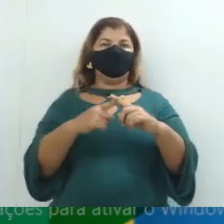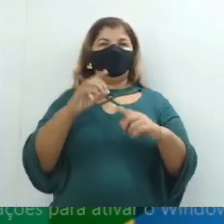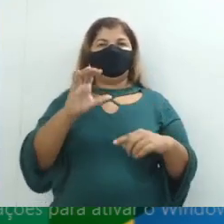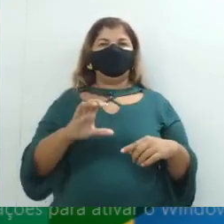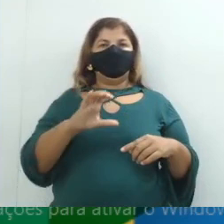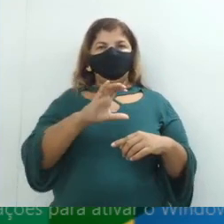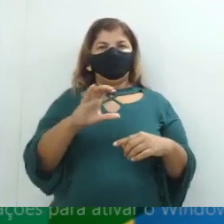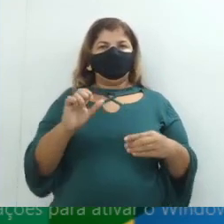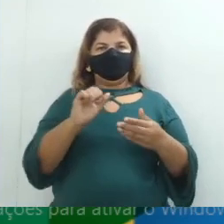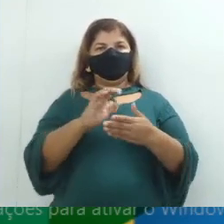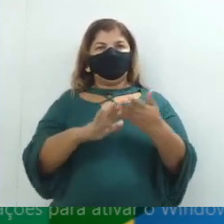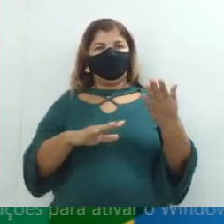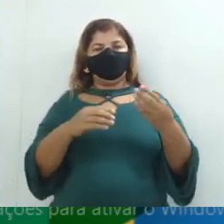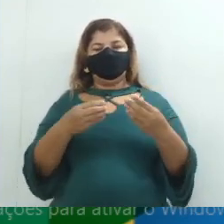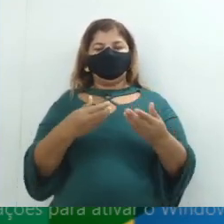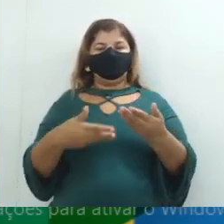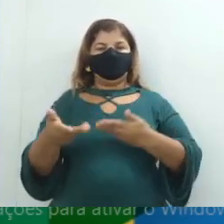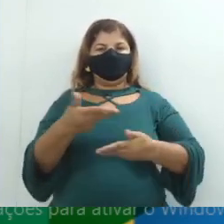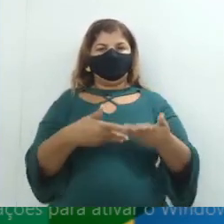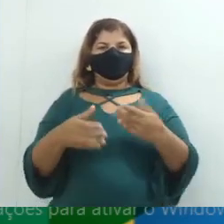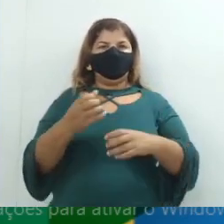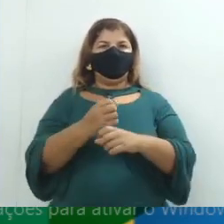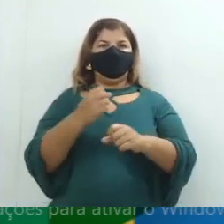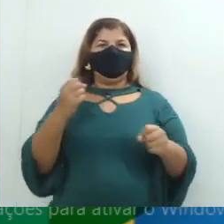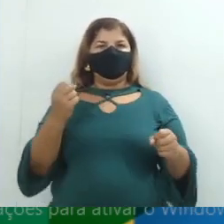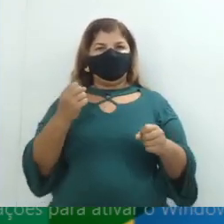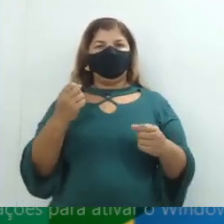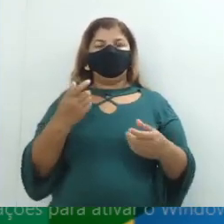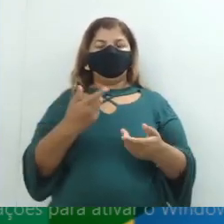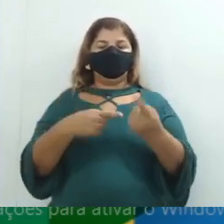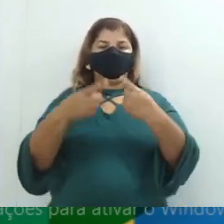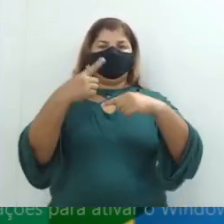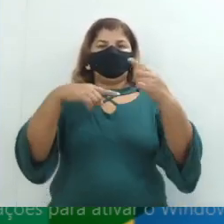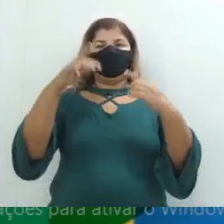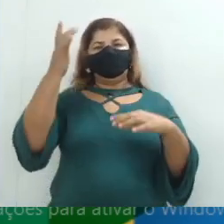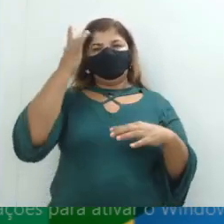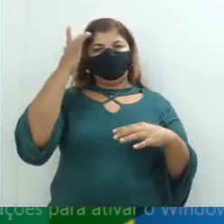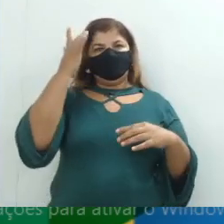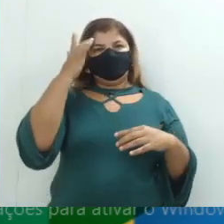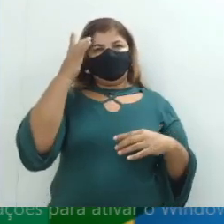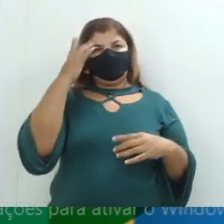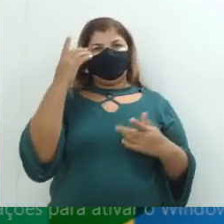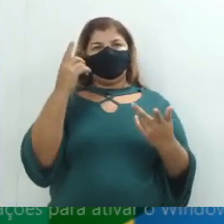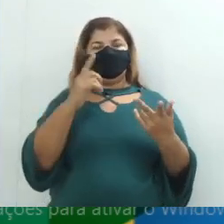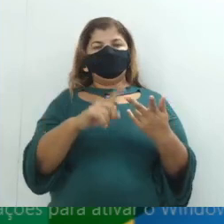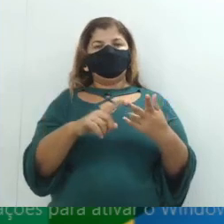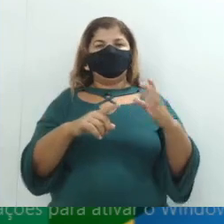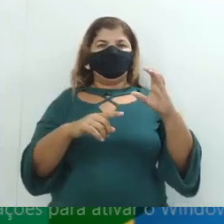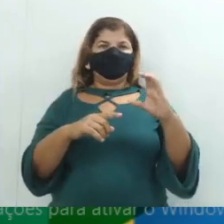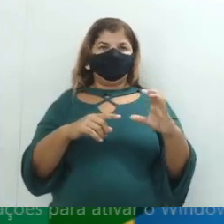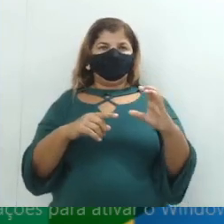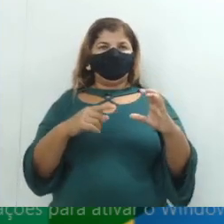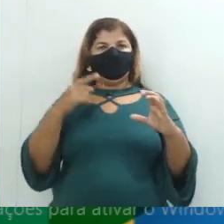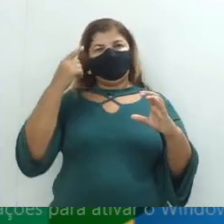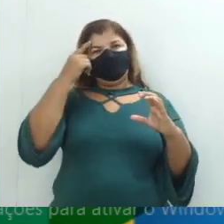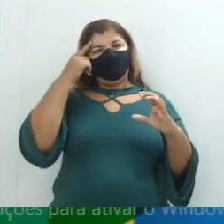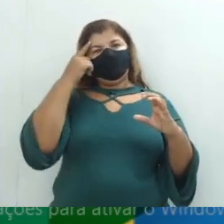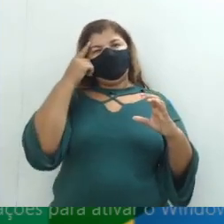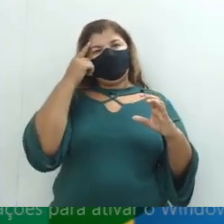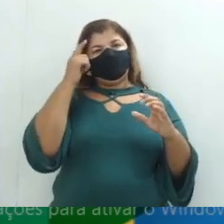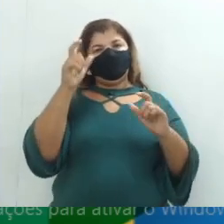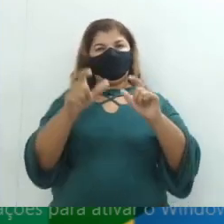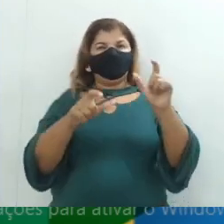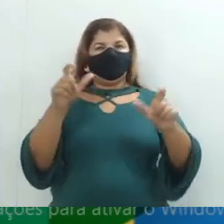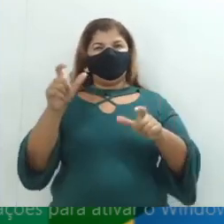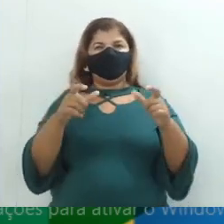do lucro e da ascensão da burguesia. Letra C, o pensamento humanista e permitiram a ampla revisão